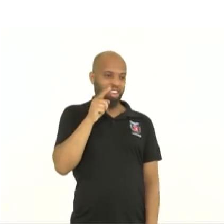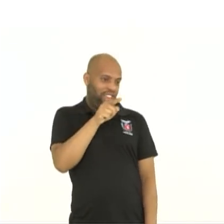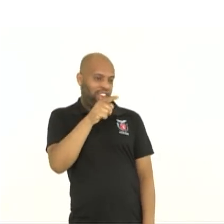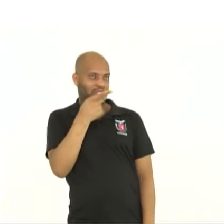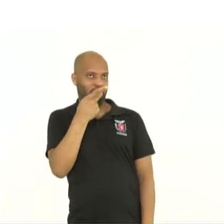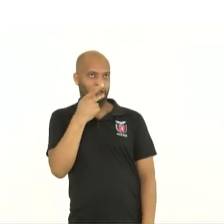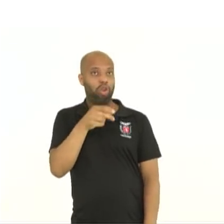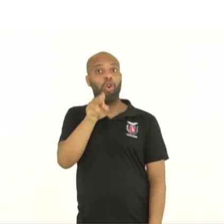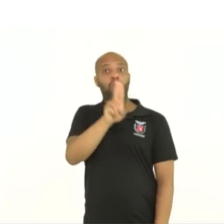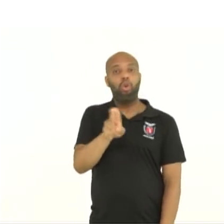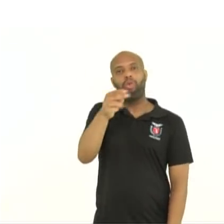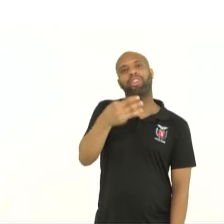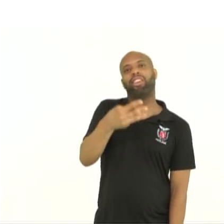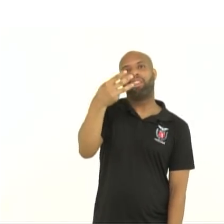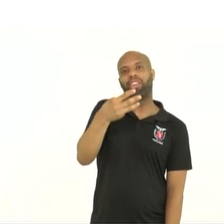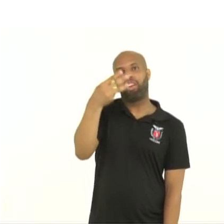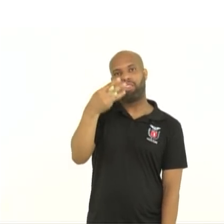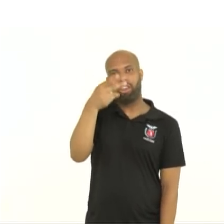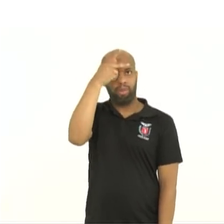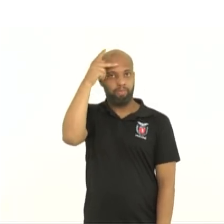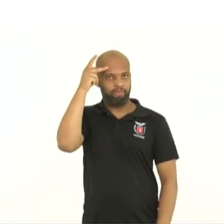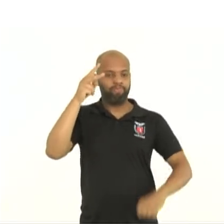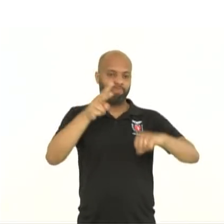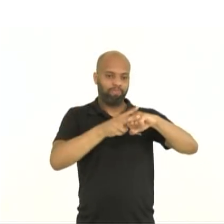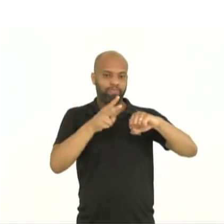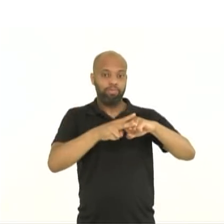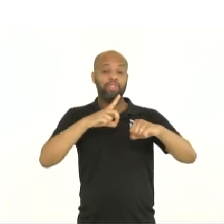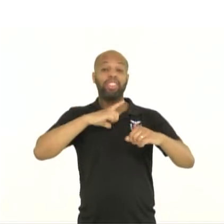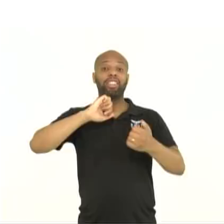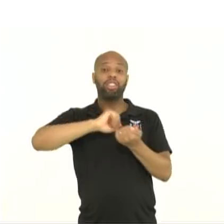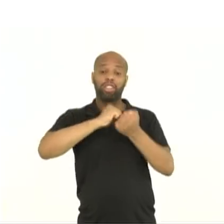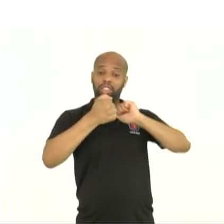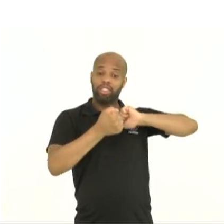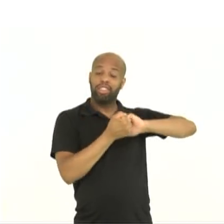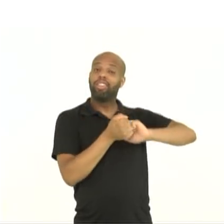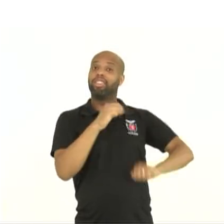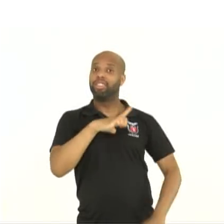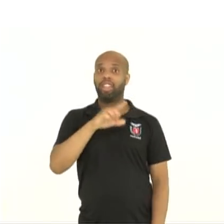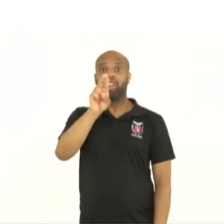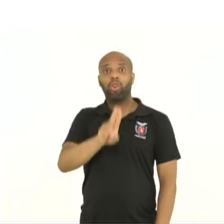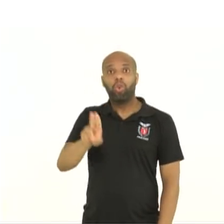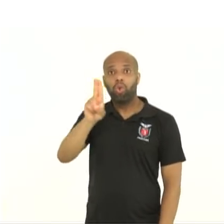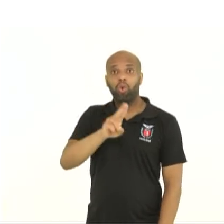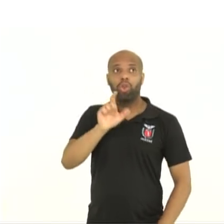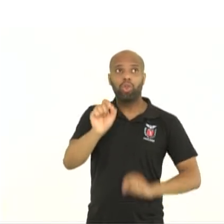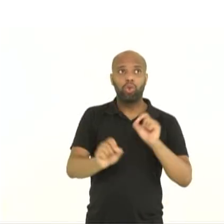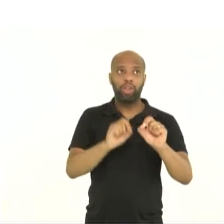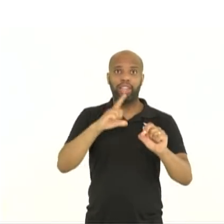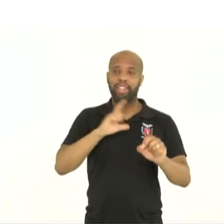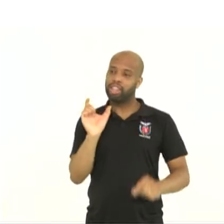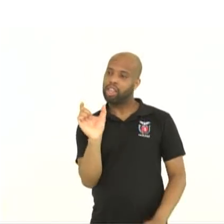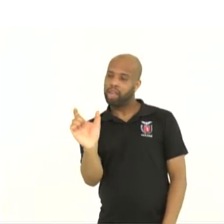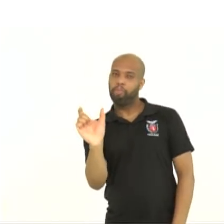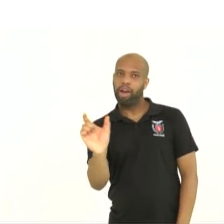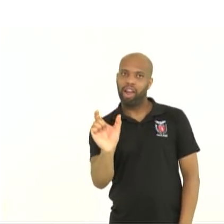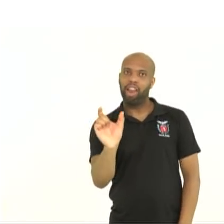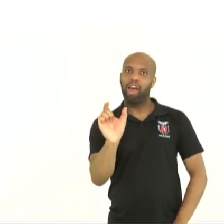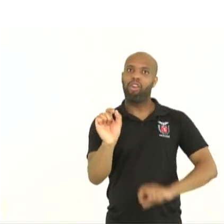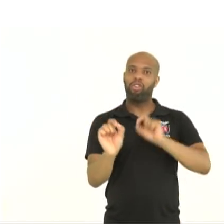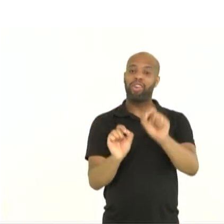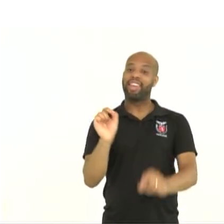na terceira pessoa e sofrem adaptações. É usada a conjunção que para unir o